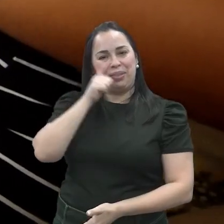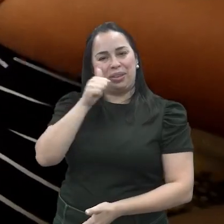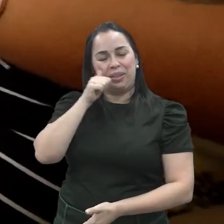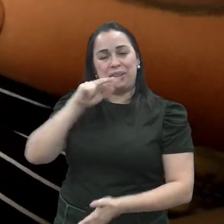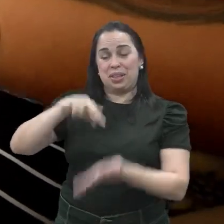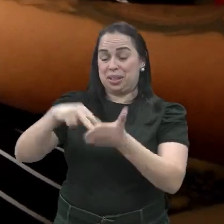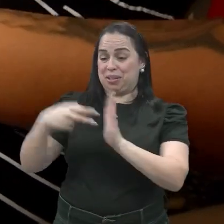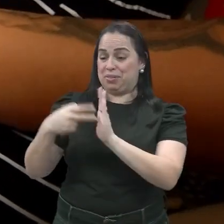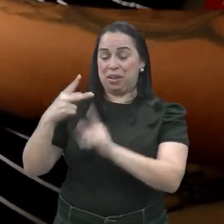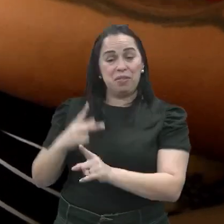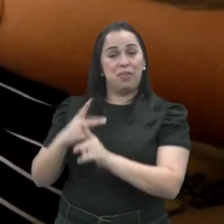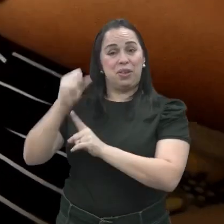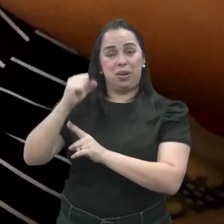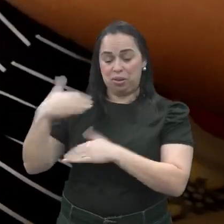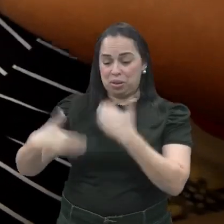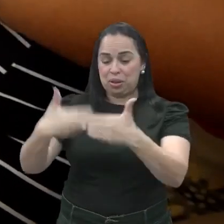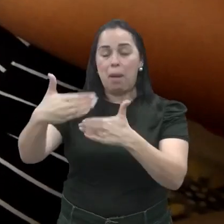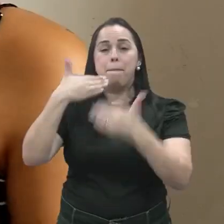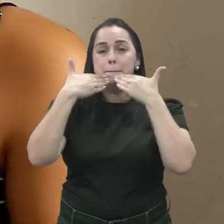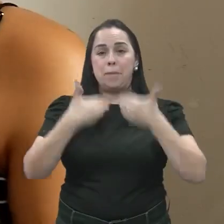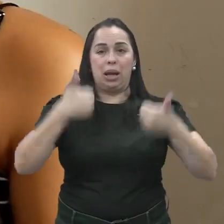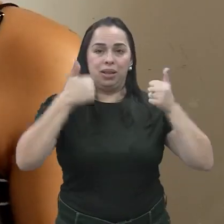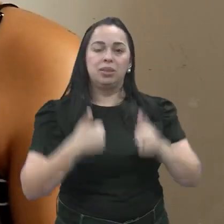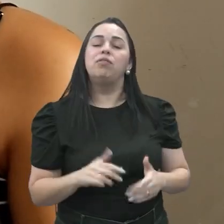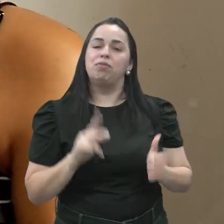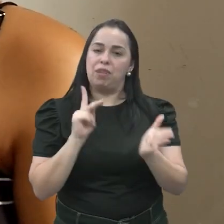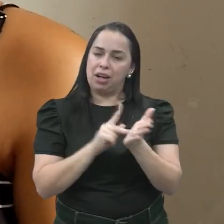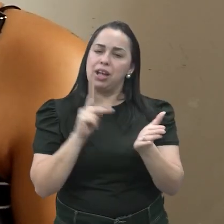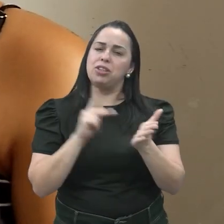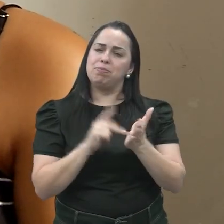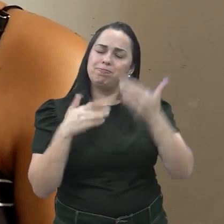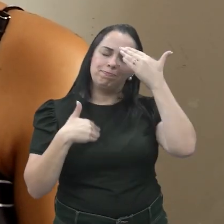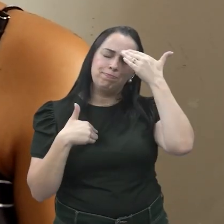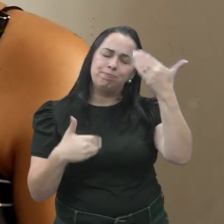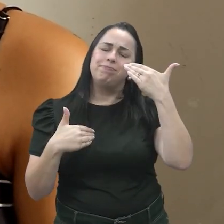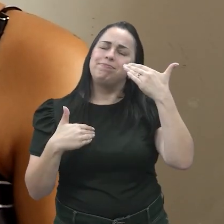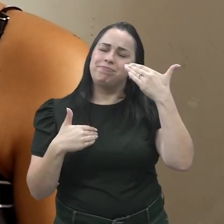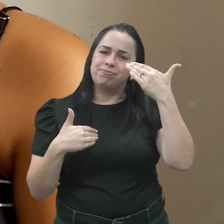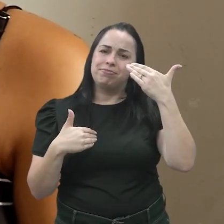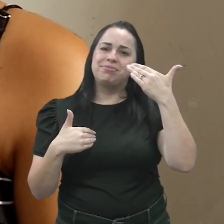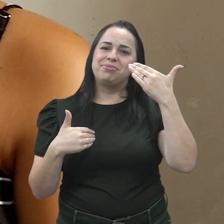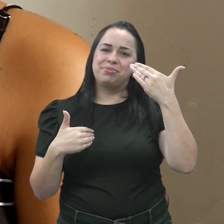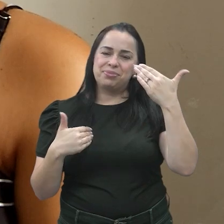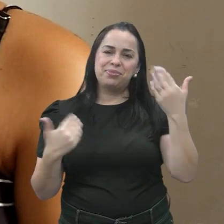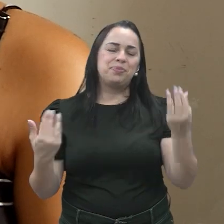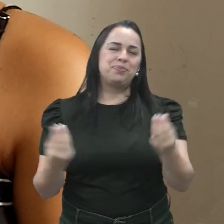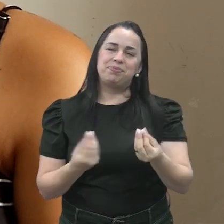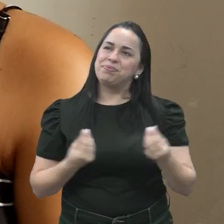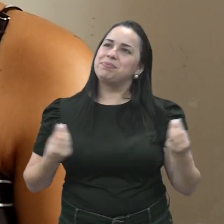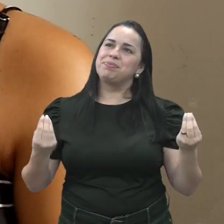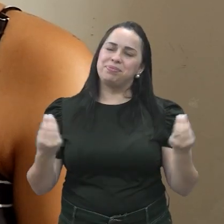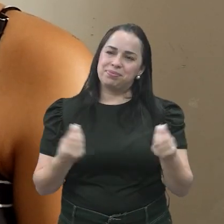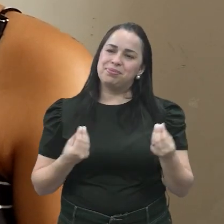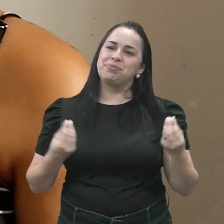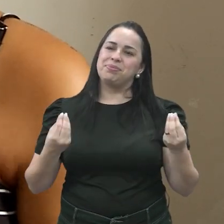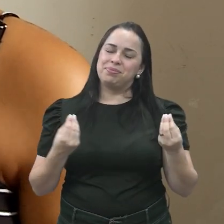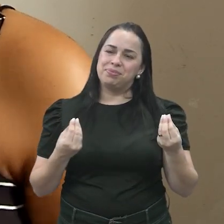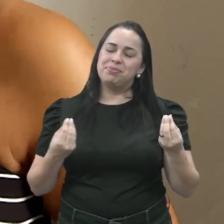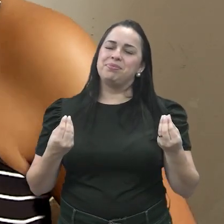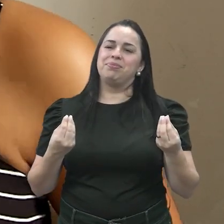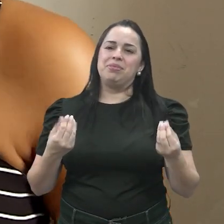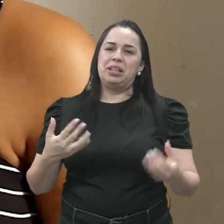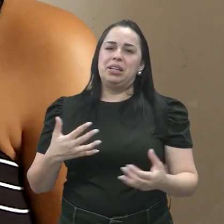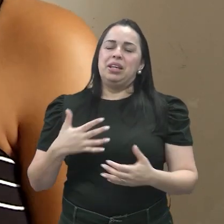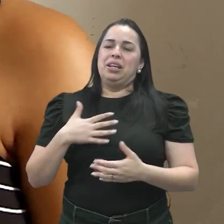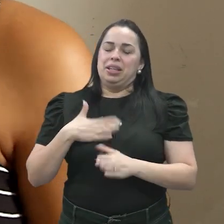sinal de vitória e de dias melhores. Estou muito grata, de verdade, que olha... É